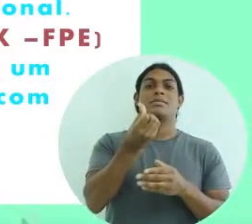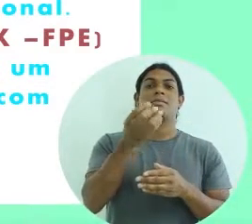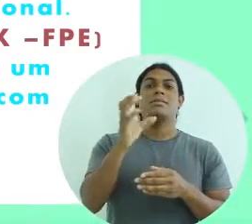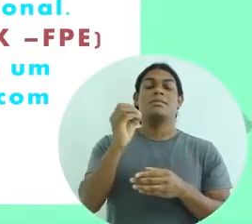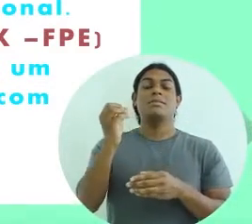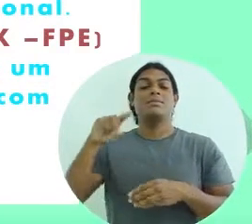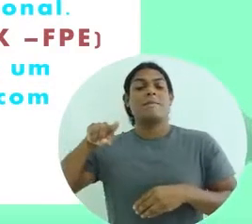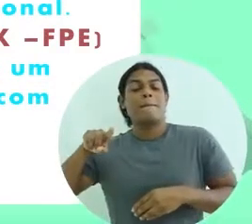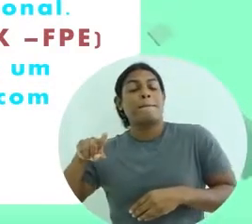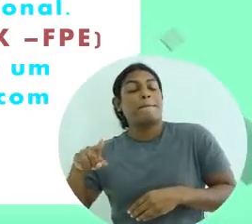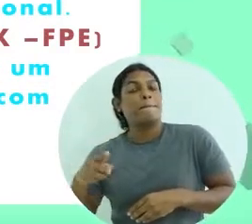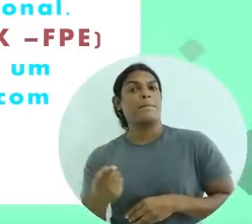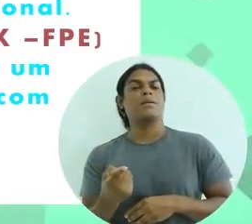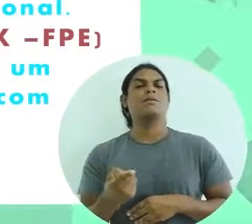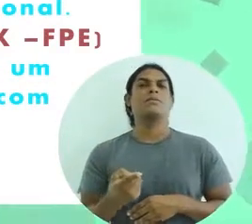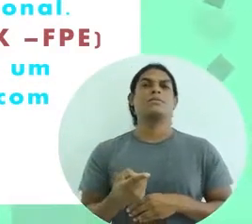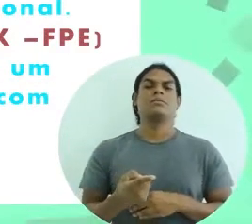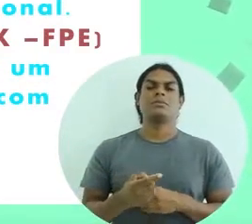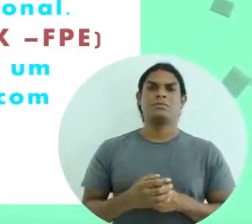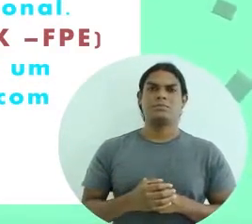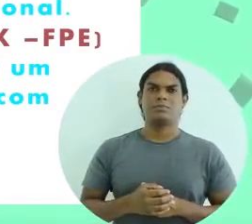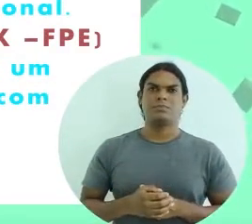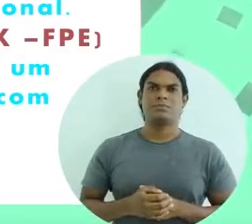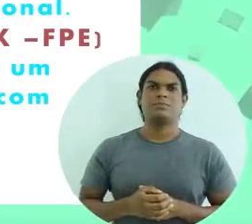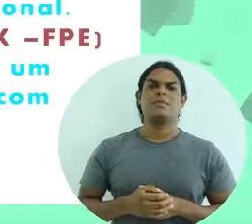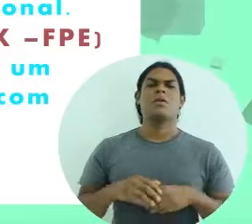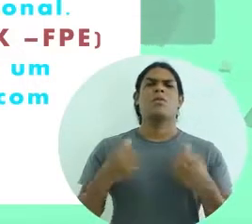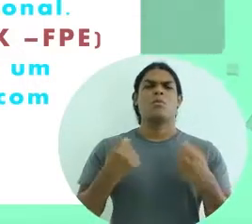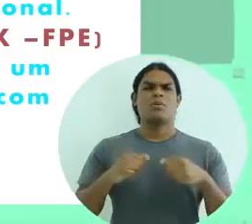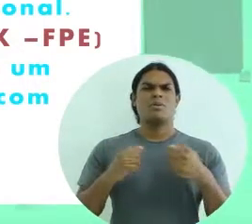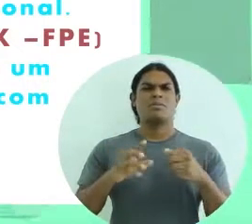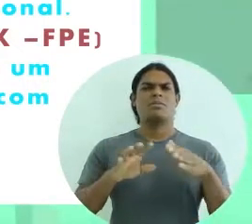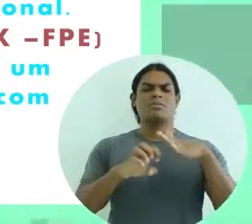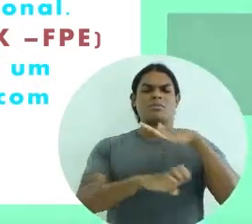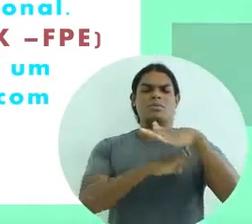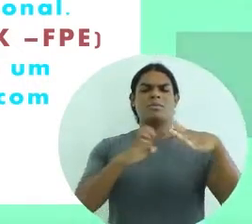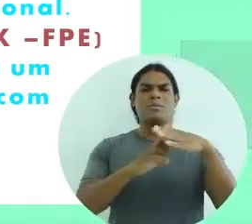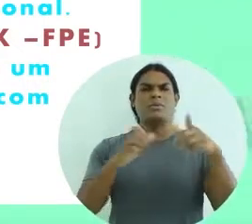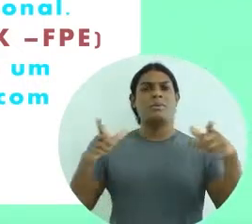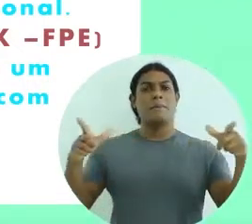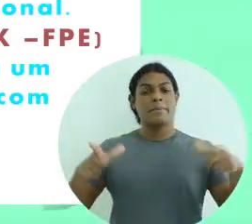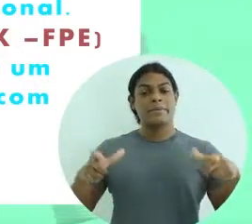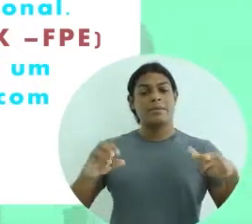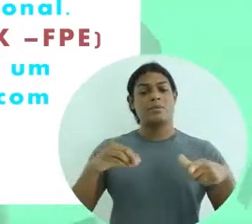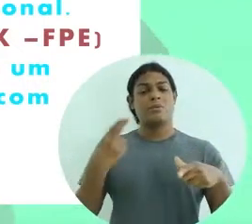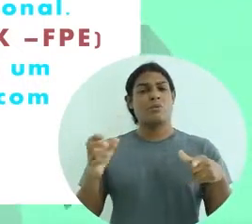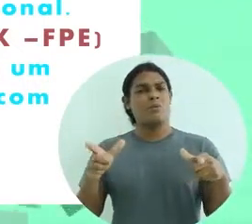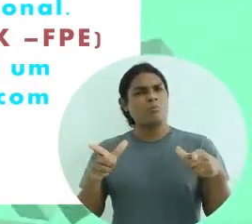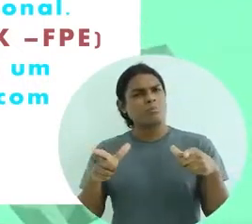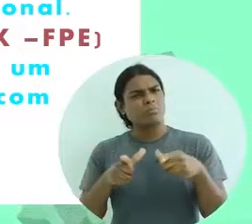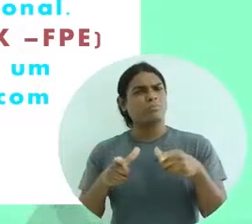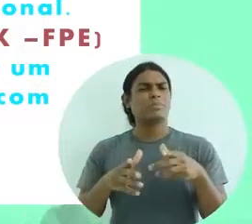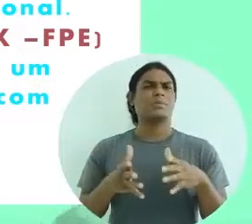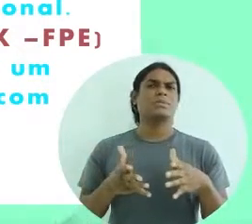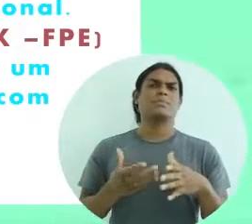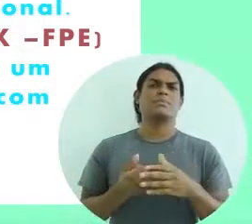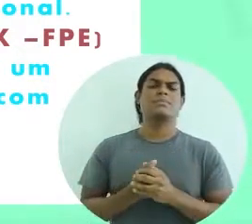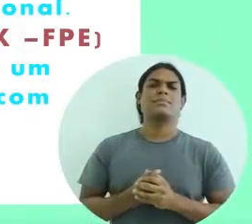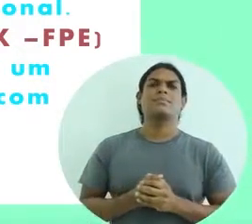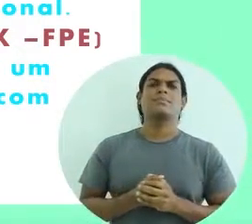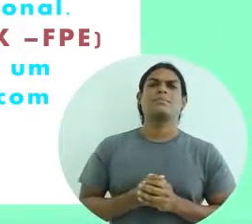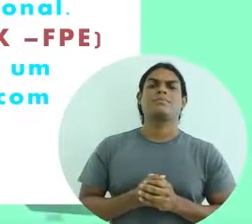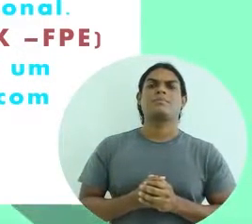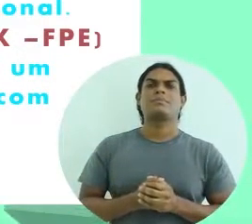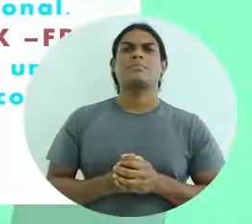é uma empresa de médio porte, pode ser uma empresa de médio porte ou de pequeno porte também, que estejam com a situação regular